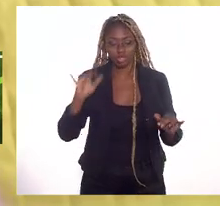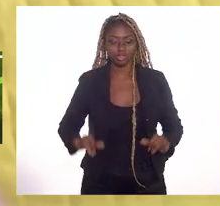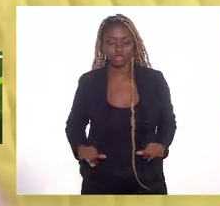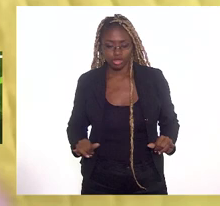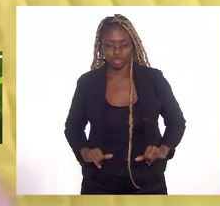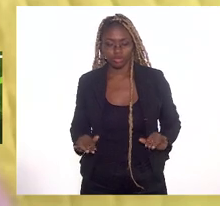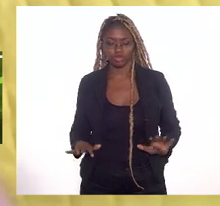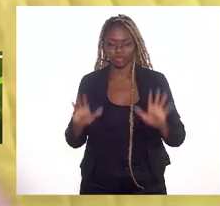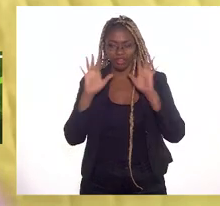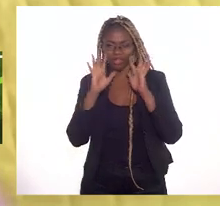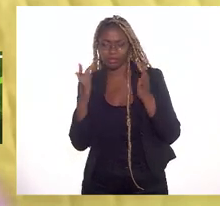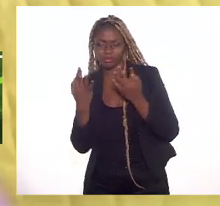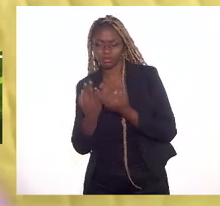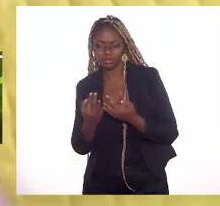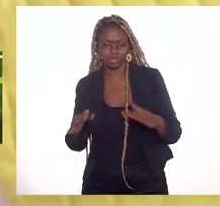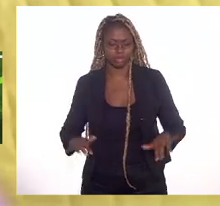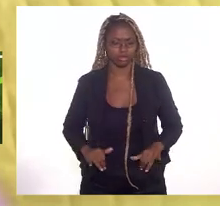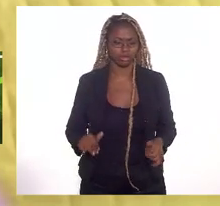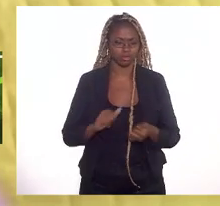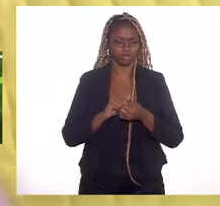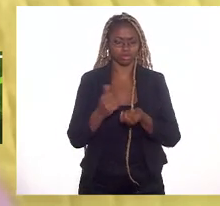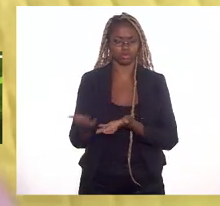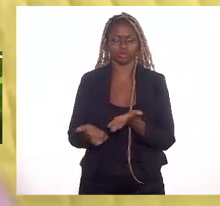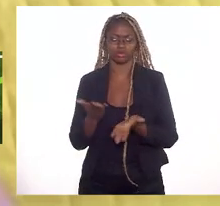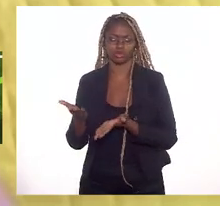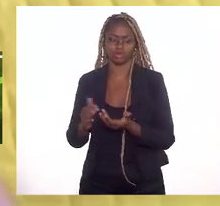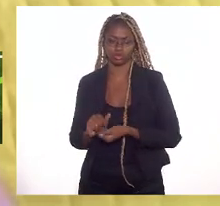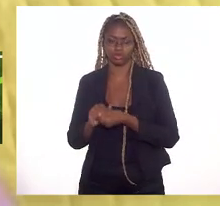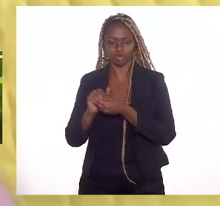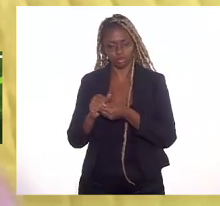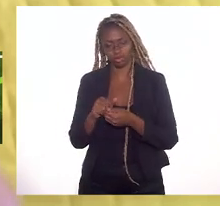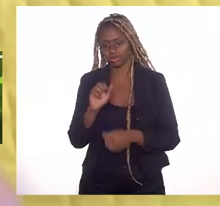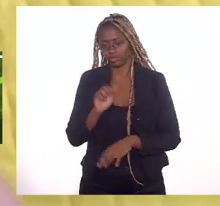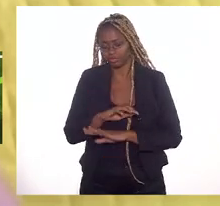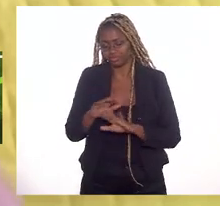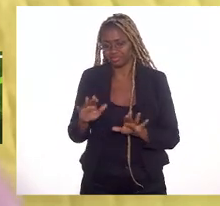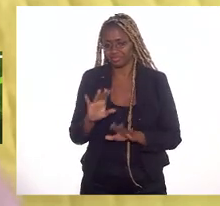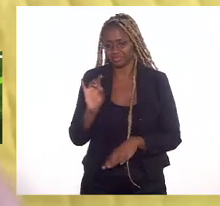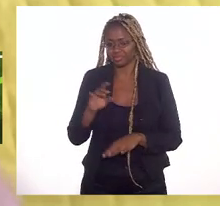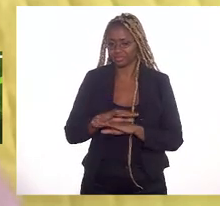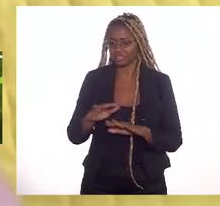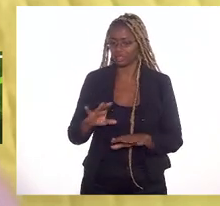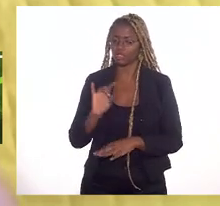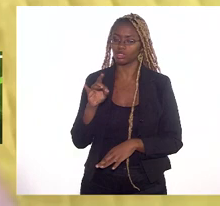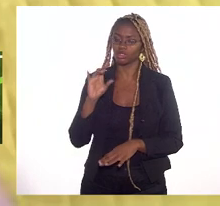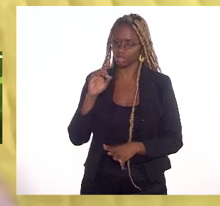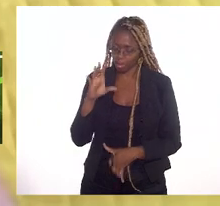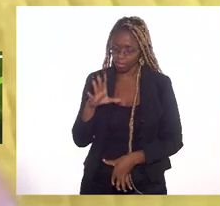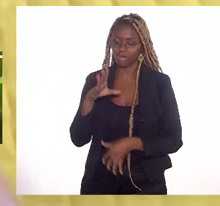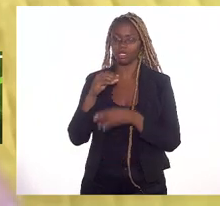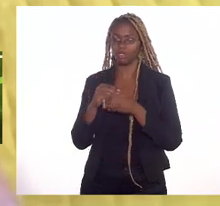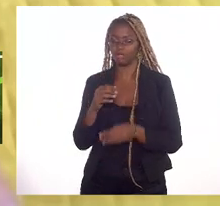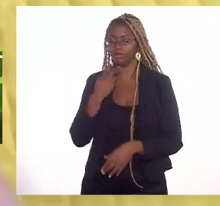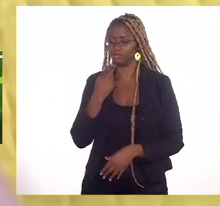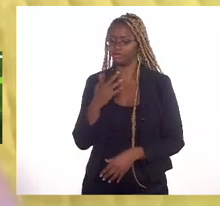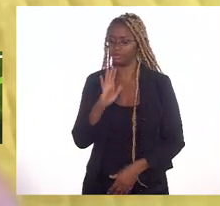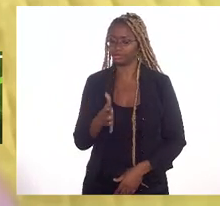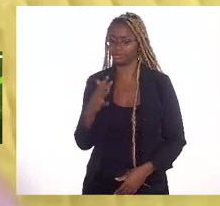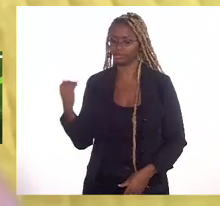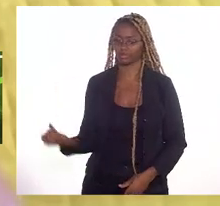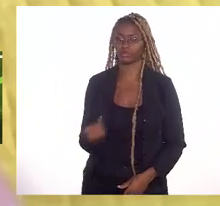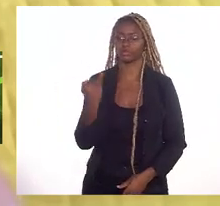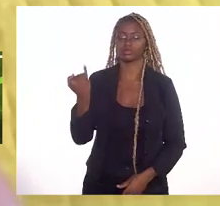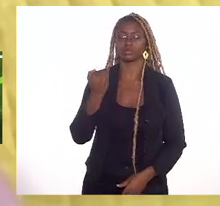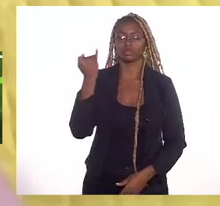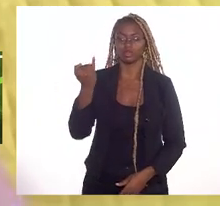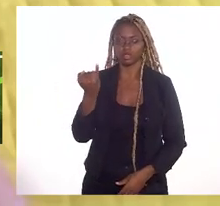as pessoas que estão envolvidas no cuidado. Então é isso, a minha fala aqui era para reforçar aí o que já foi dito, da importância